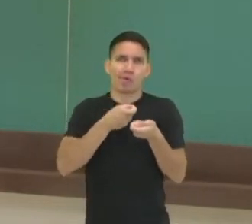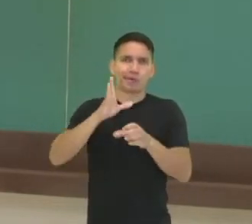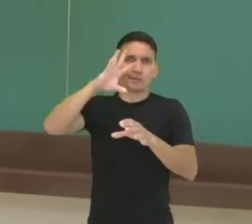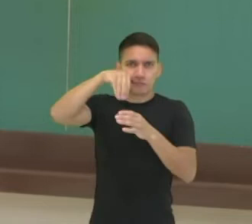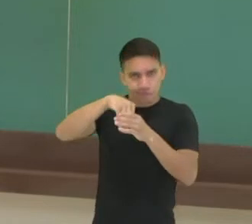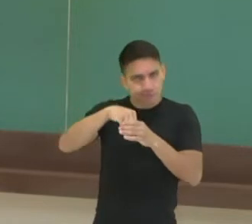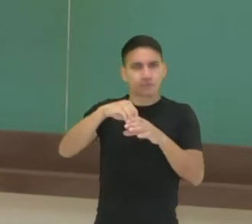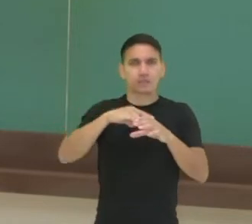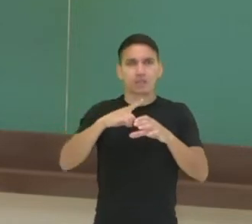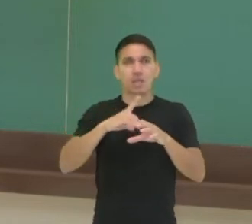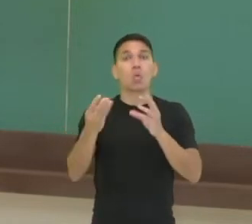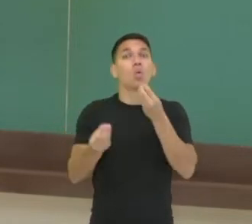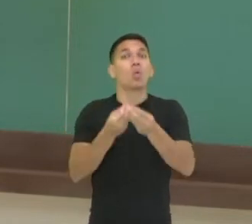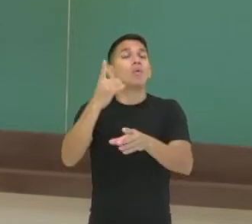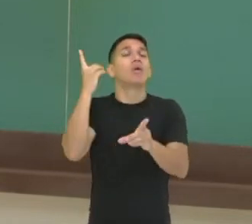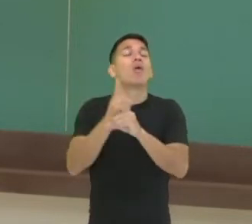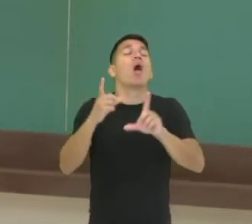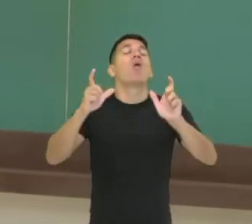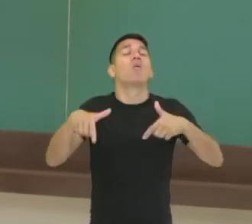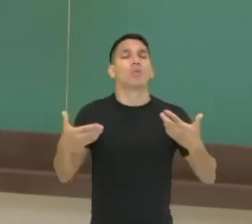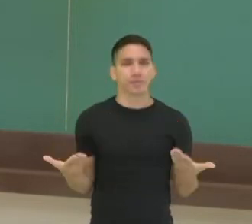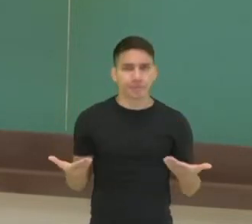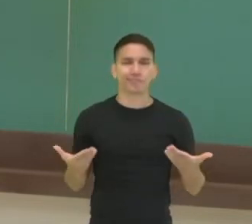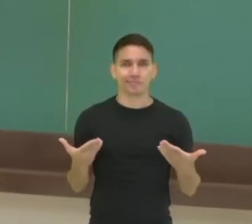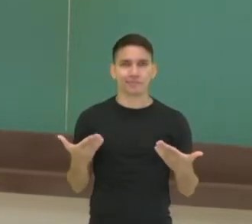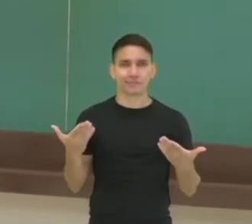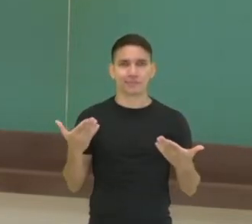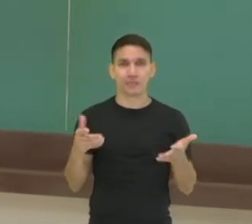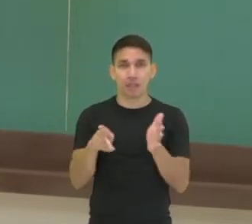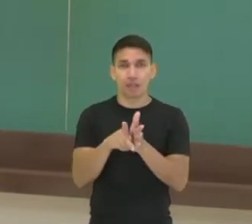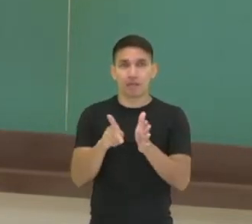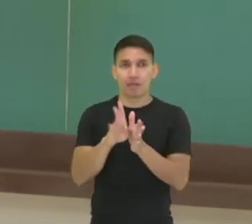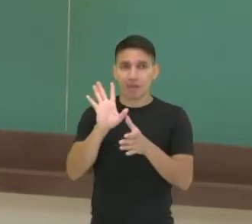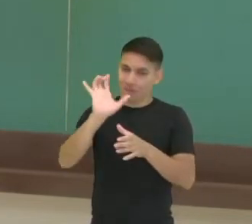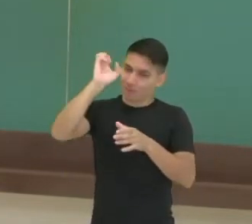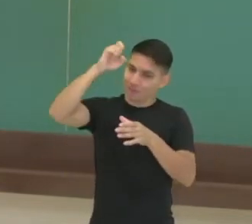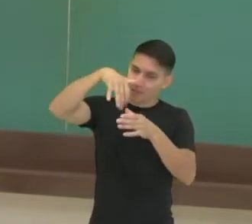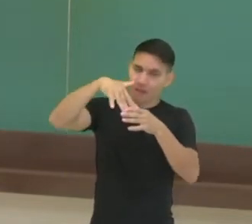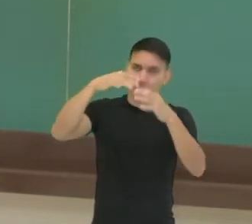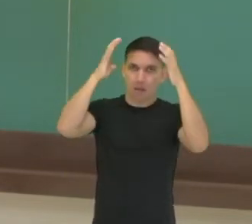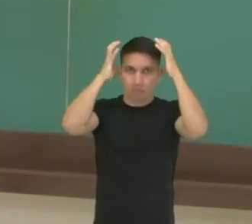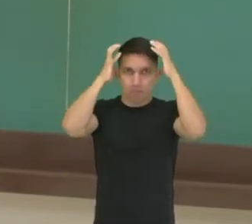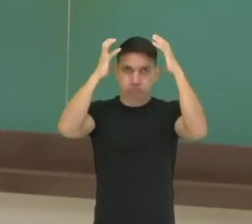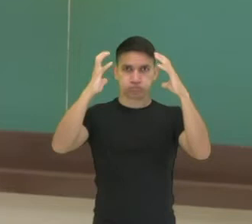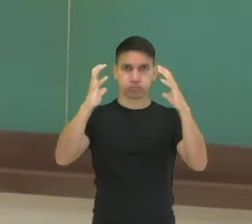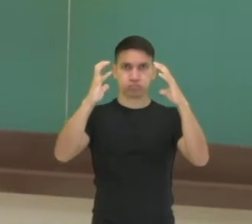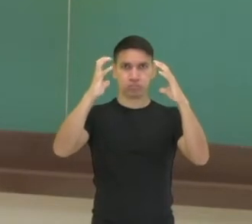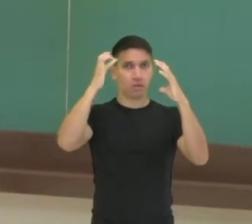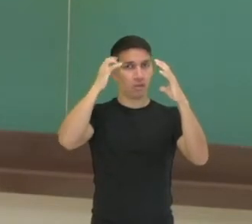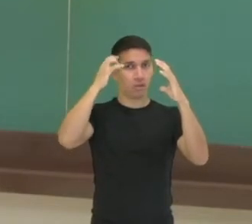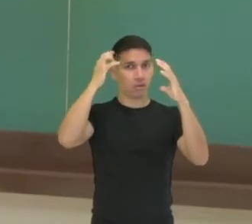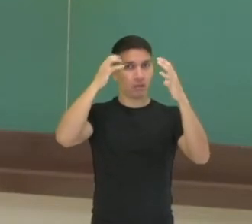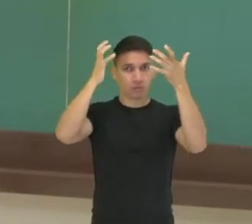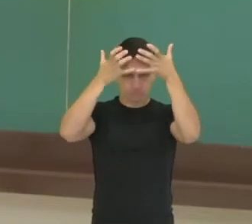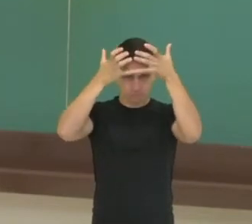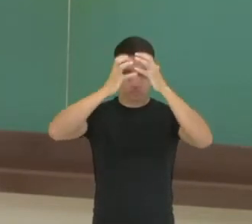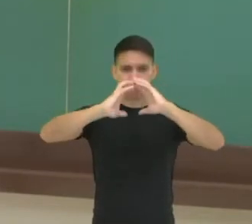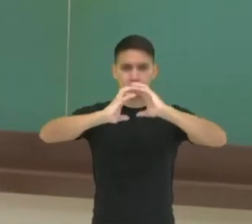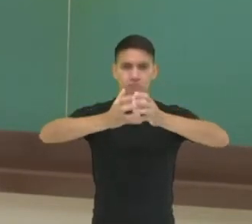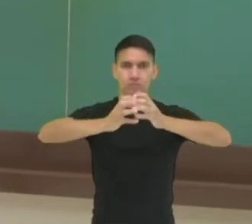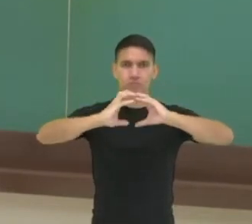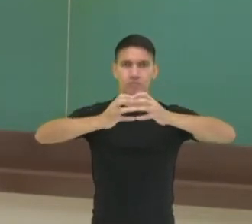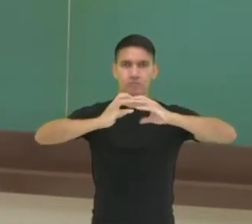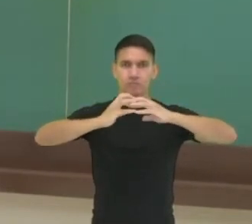nós encontramos esse encéfalo? Ele está abrigado na caixa craniana. E esse encéfalo é